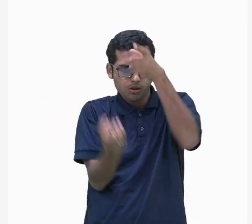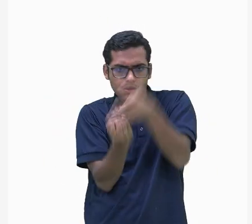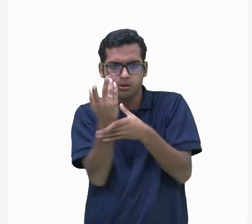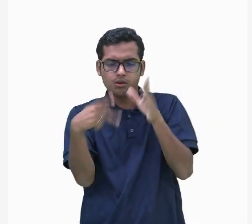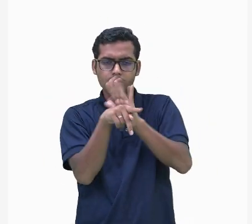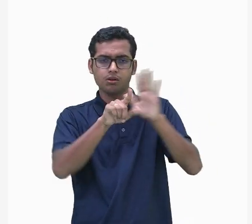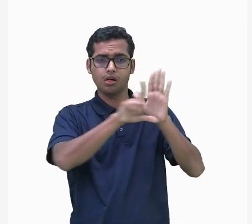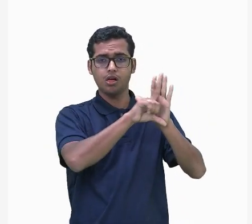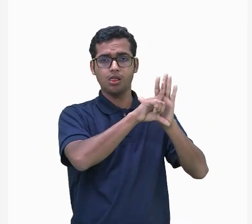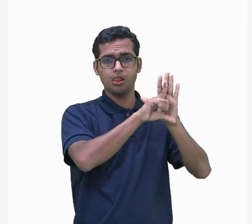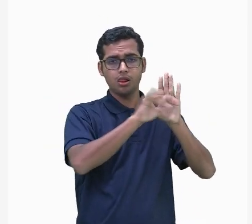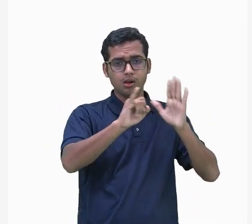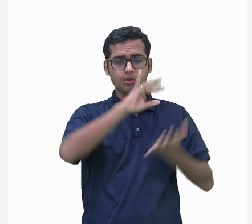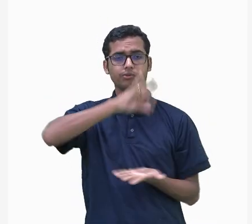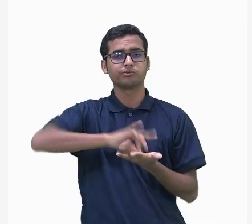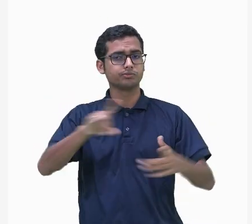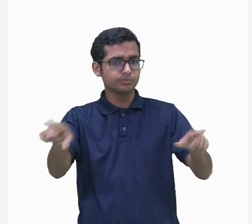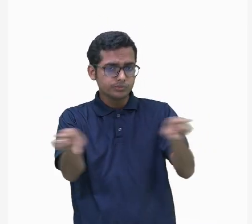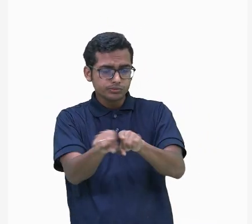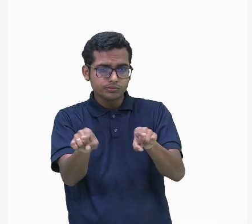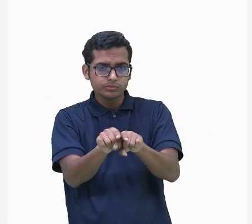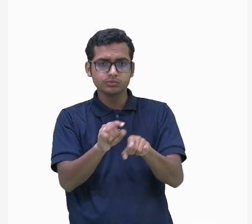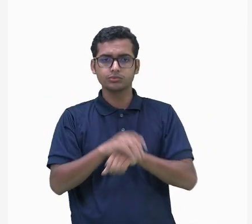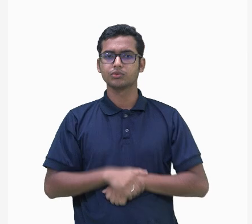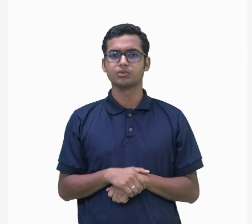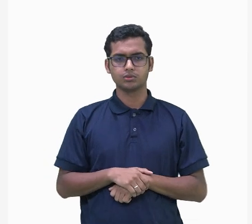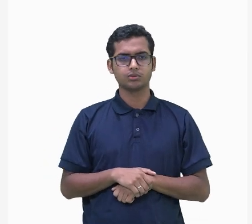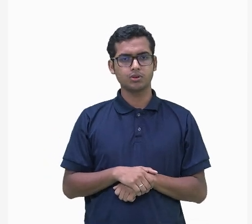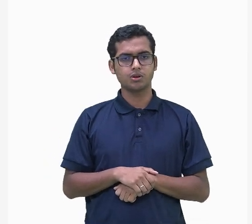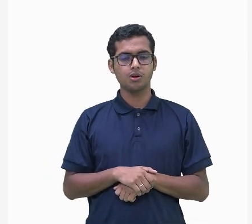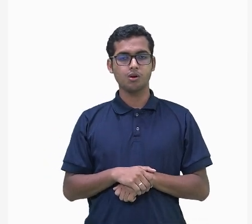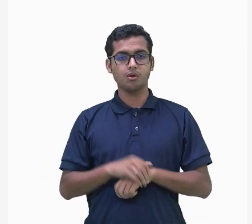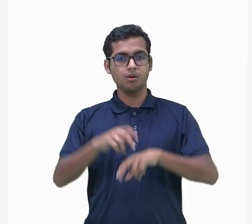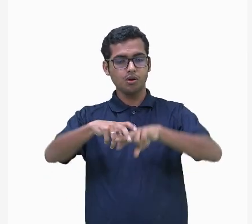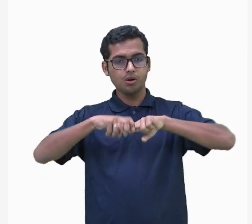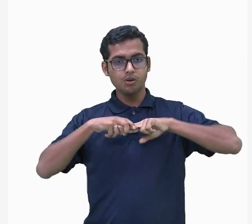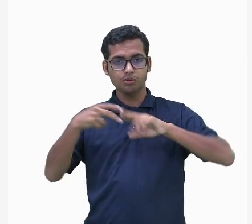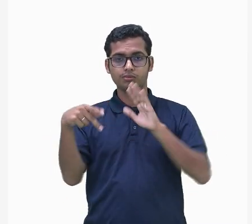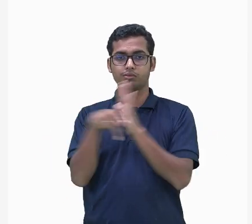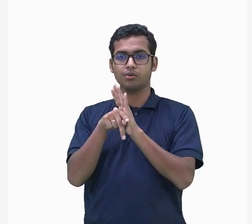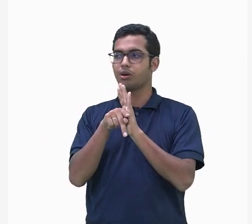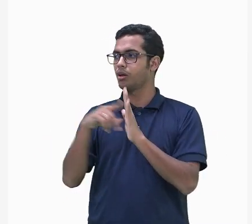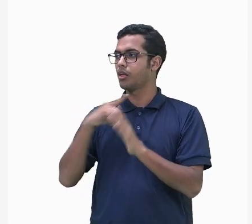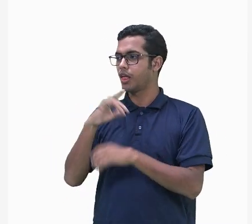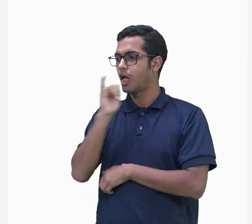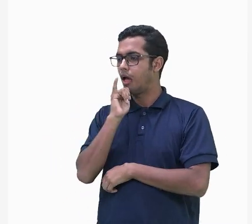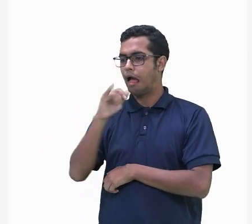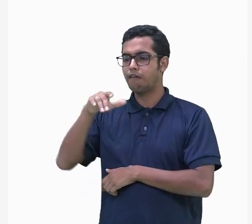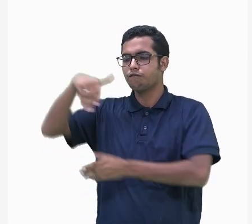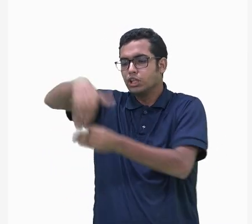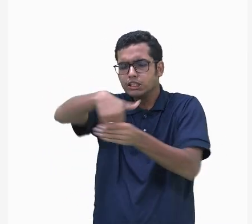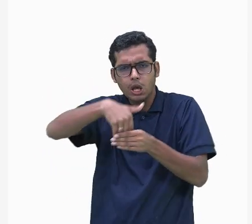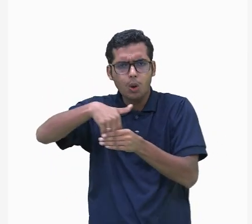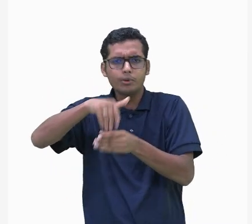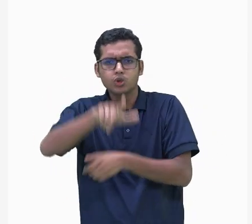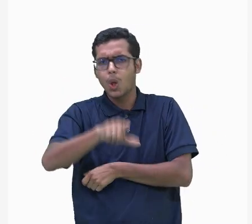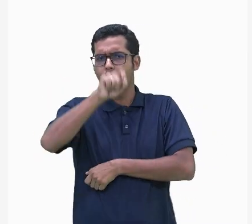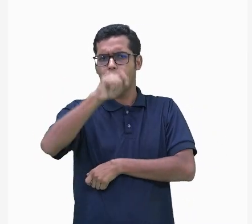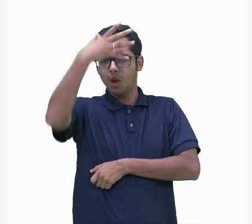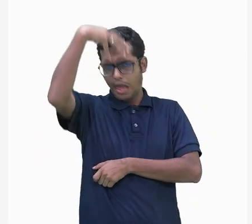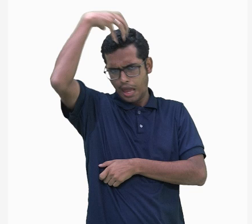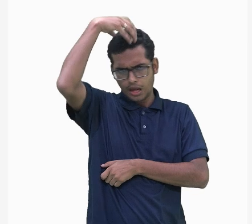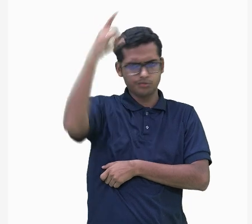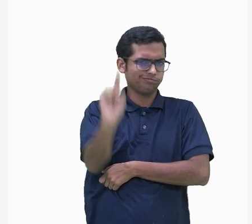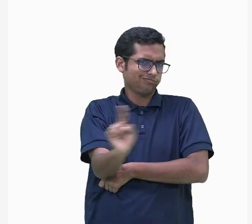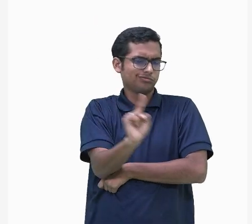ele queria, não porque alguém tinha colocado ele lá, mas porque o próprio Deus tinha escolhido ele para governar aquele país